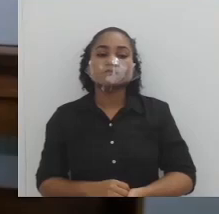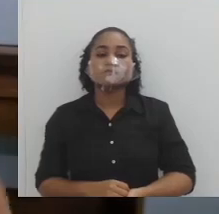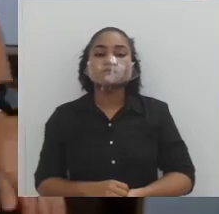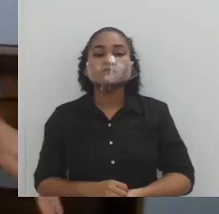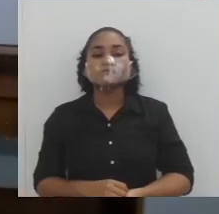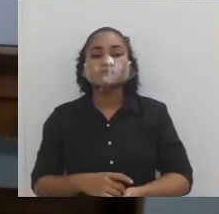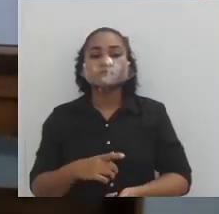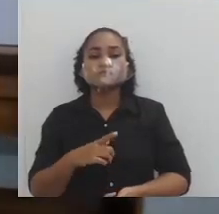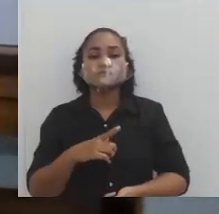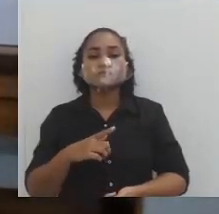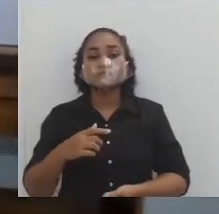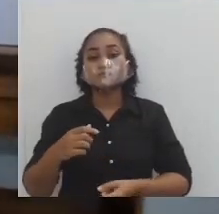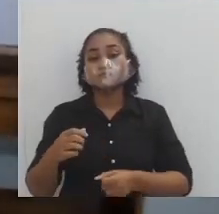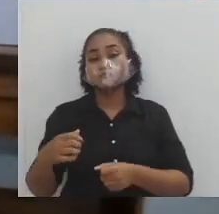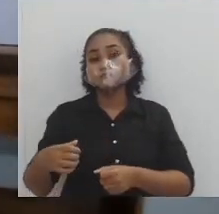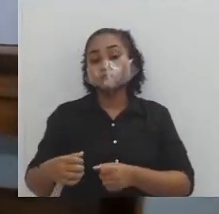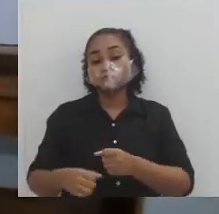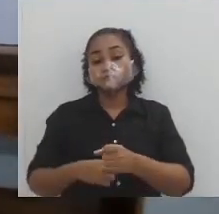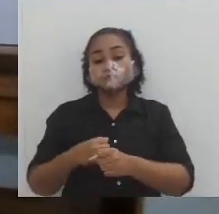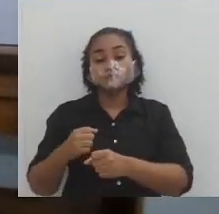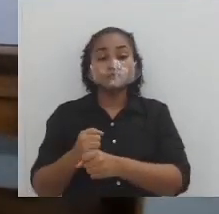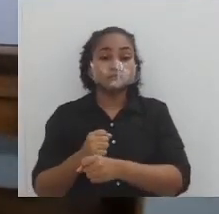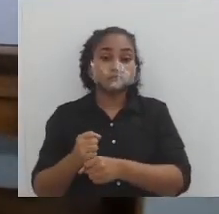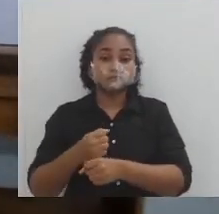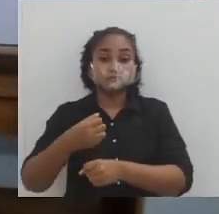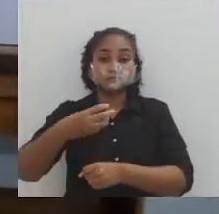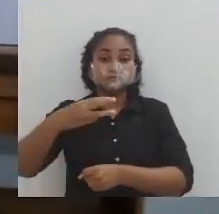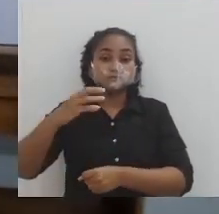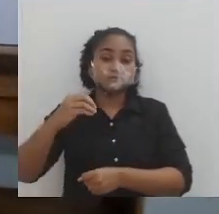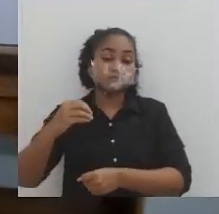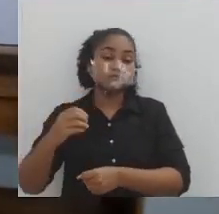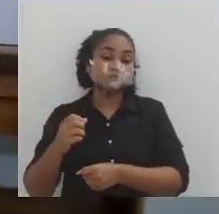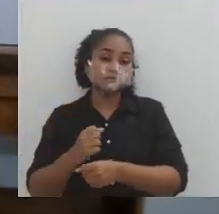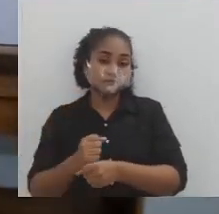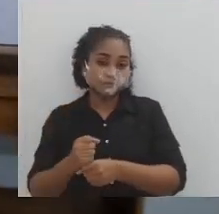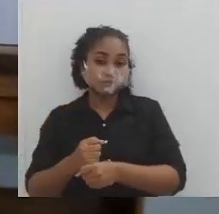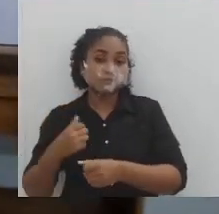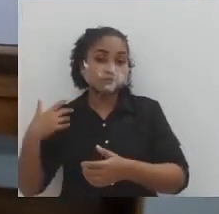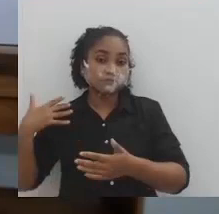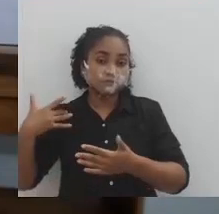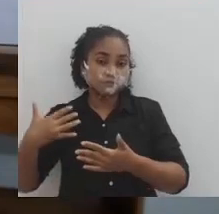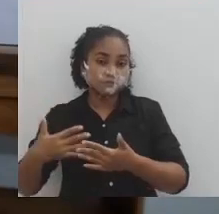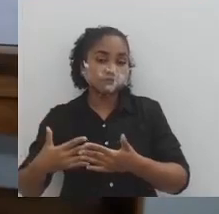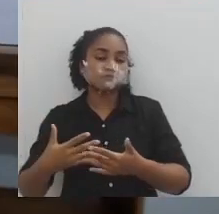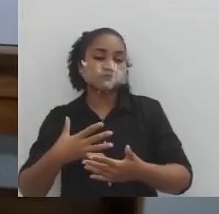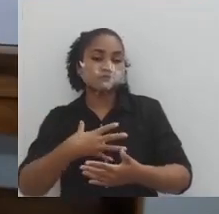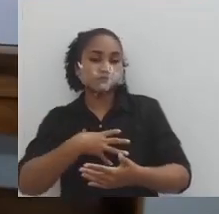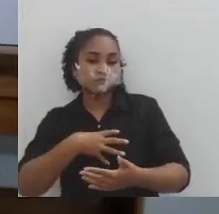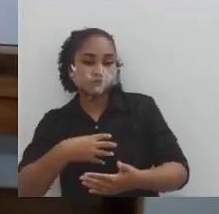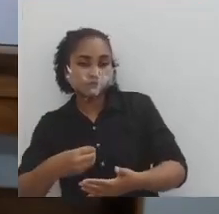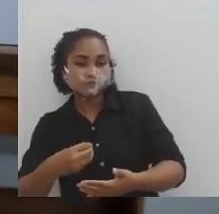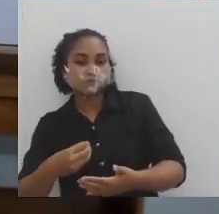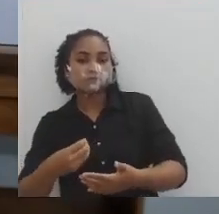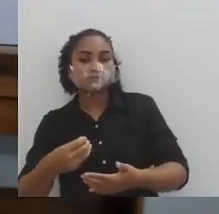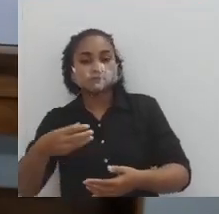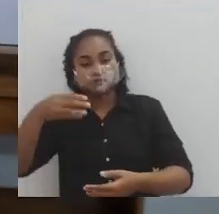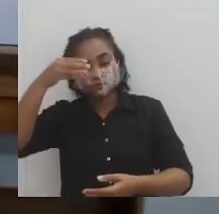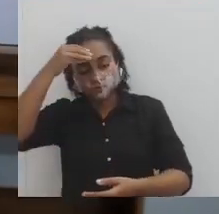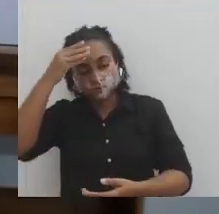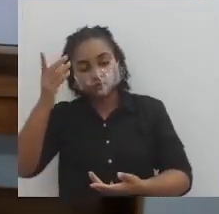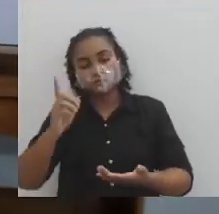eu tenho esse gamão há uns 30 anos. Então, meu pai jogava, me ensinou, eu já ensinei a meu filho, já ensinei a meu